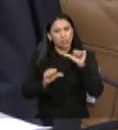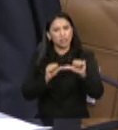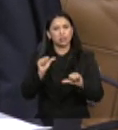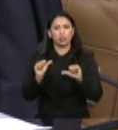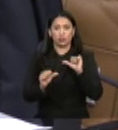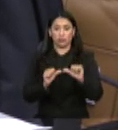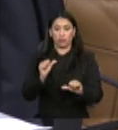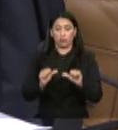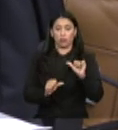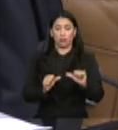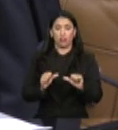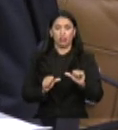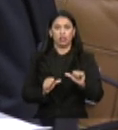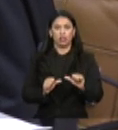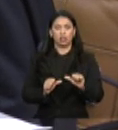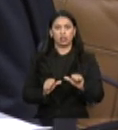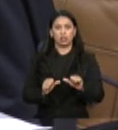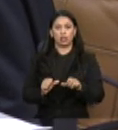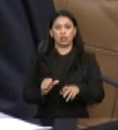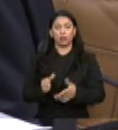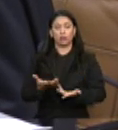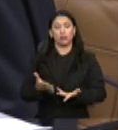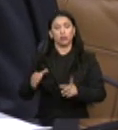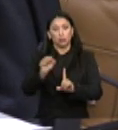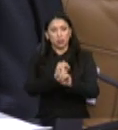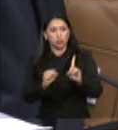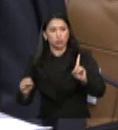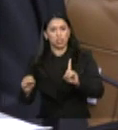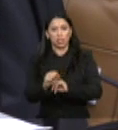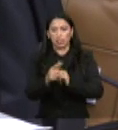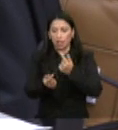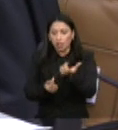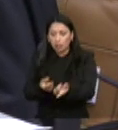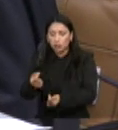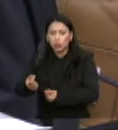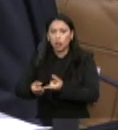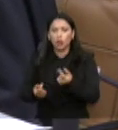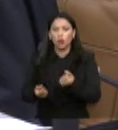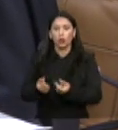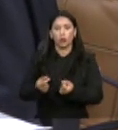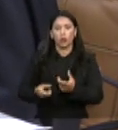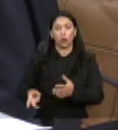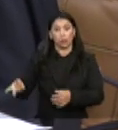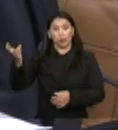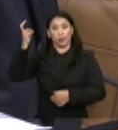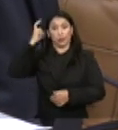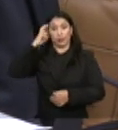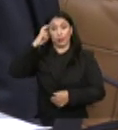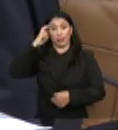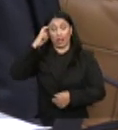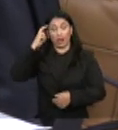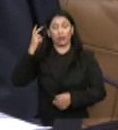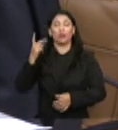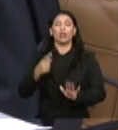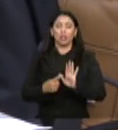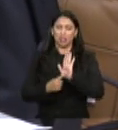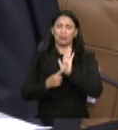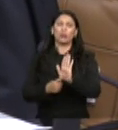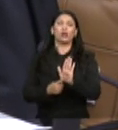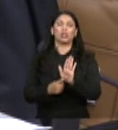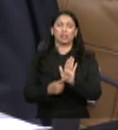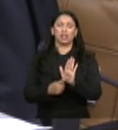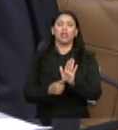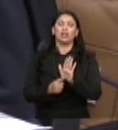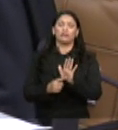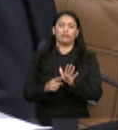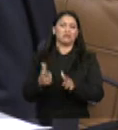de um cenário social econômico e cultural ainda marcado por injustiça desigualdade